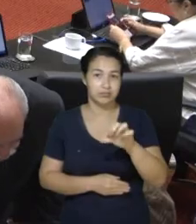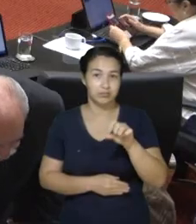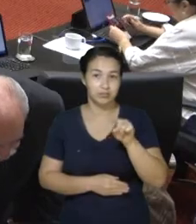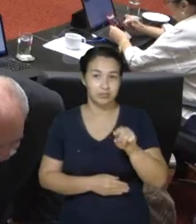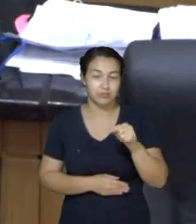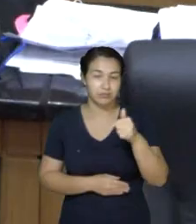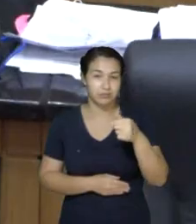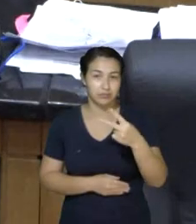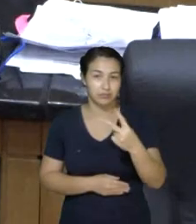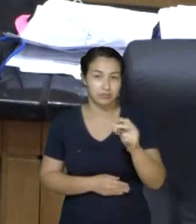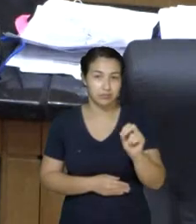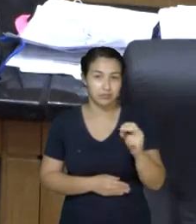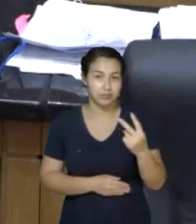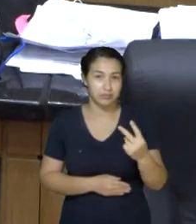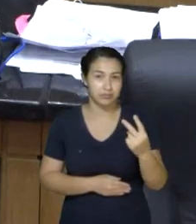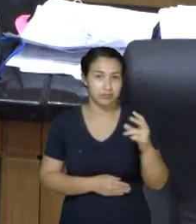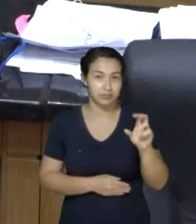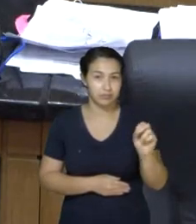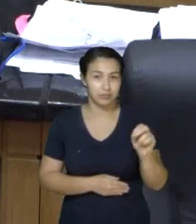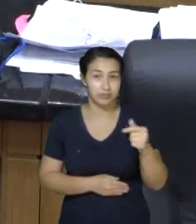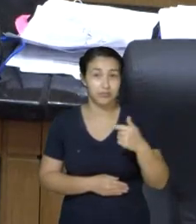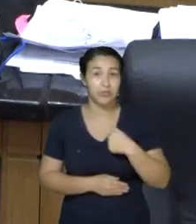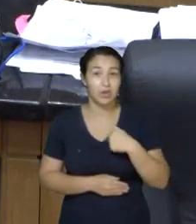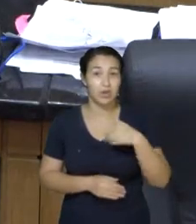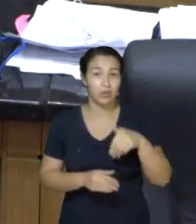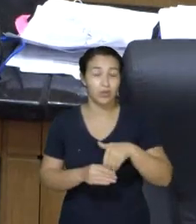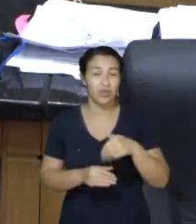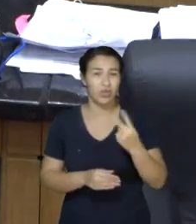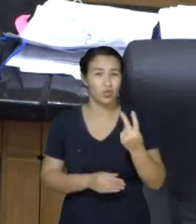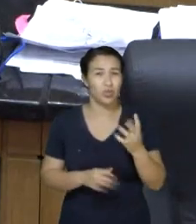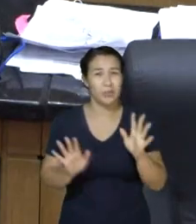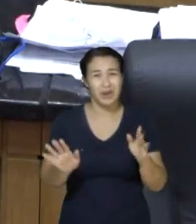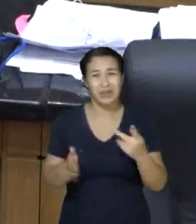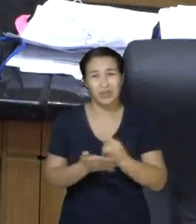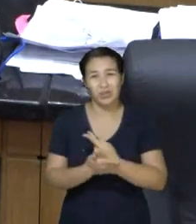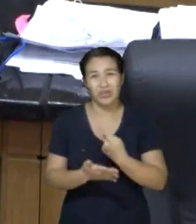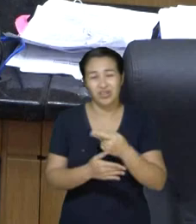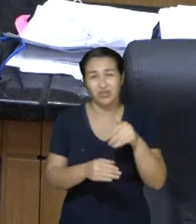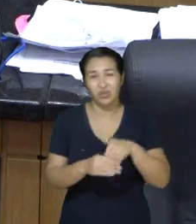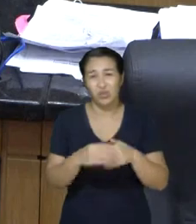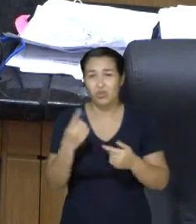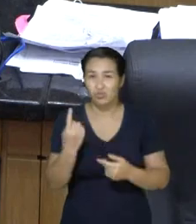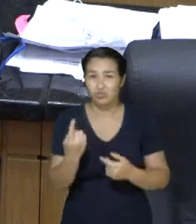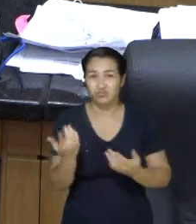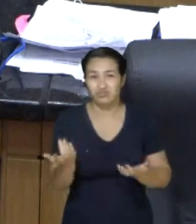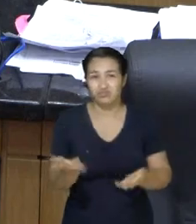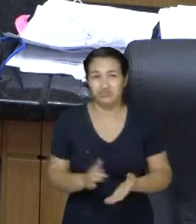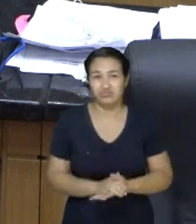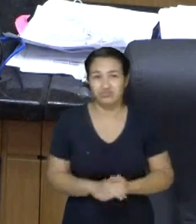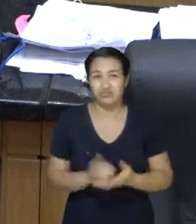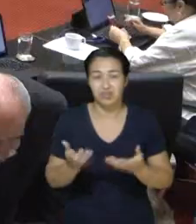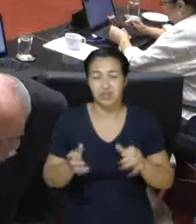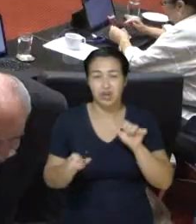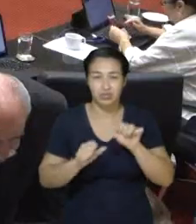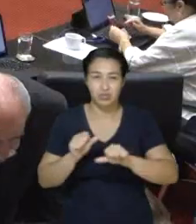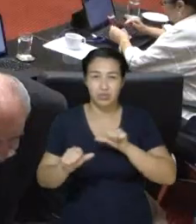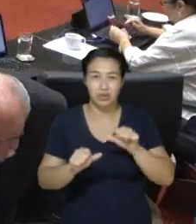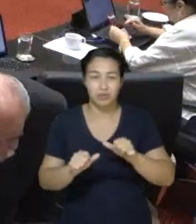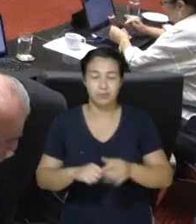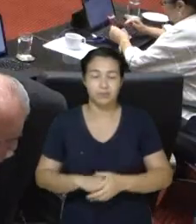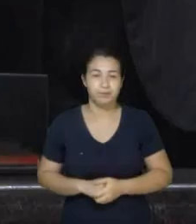19.7/2020, que por engano eu botei 2 e é voto 1. Eu fui o único que votou contra lá, então Só para corrigir. Nós vamos